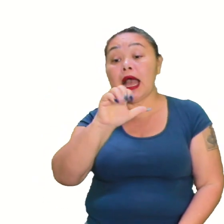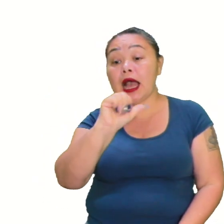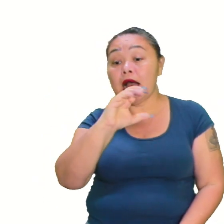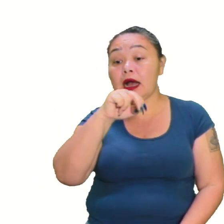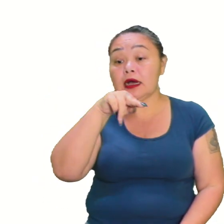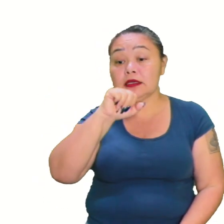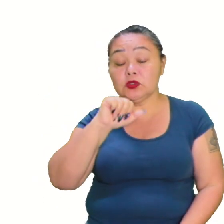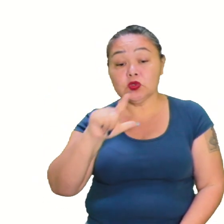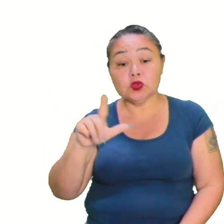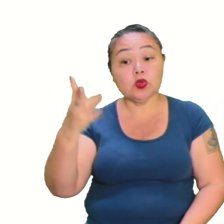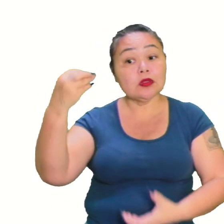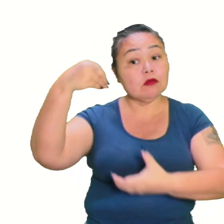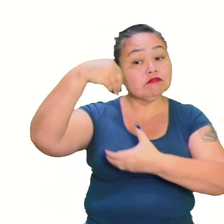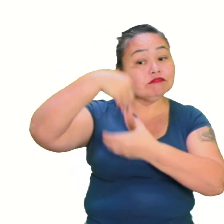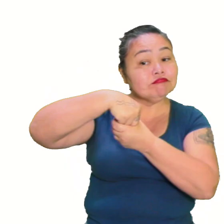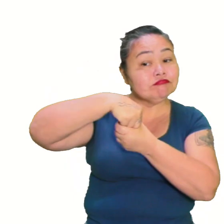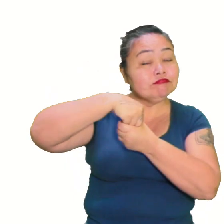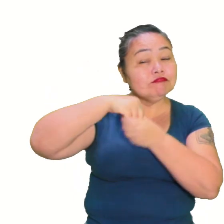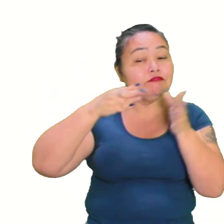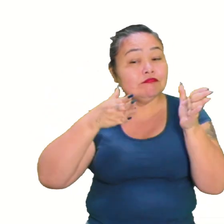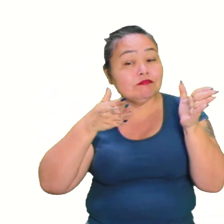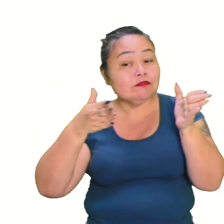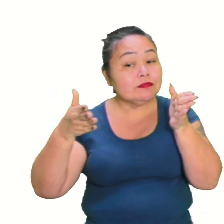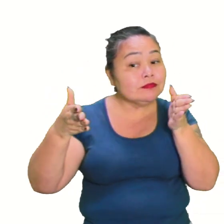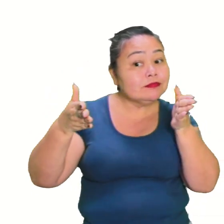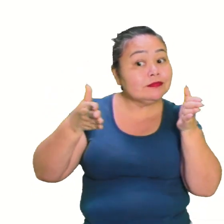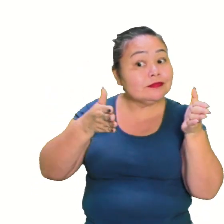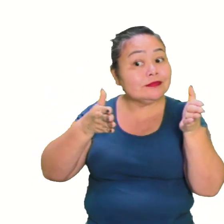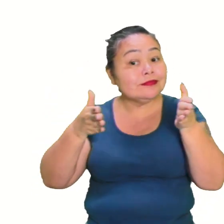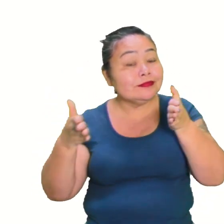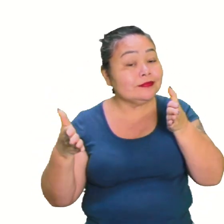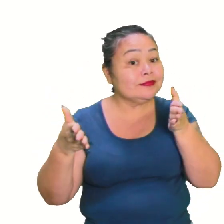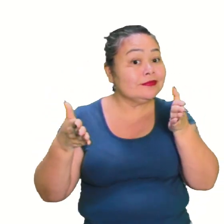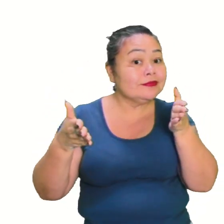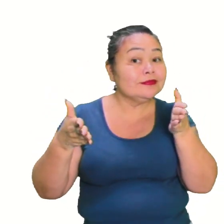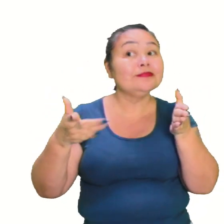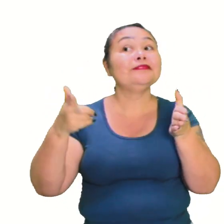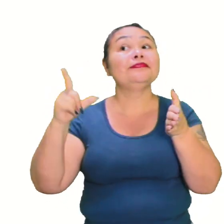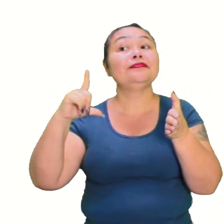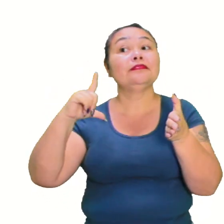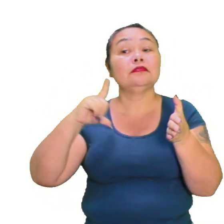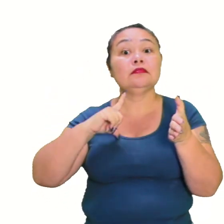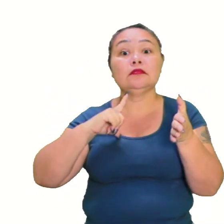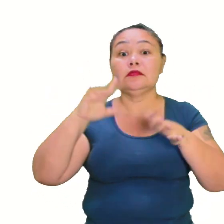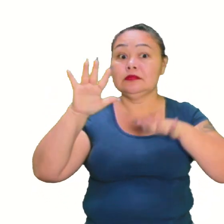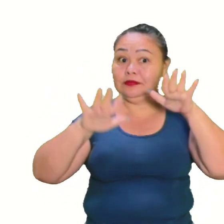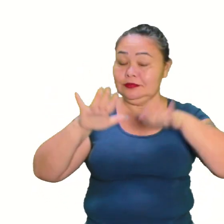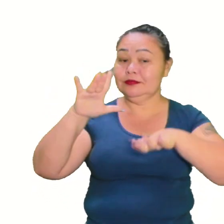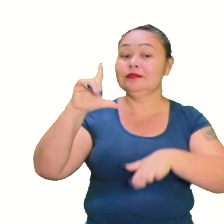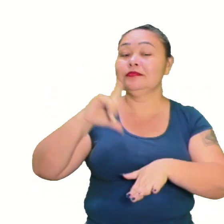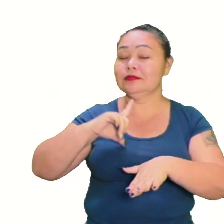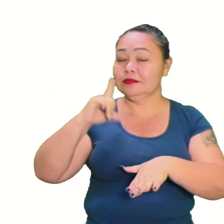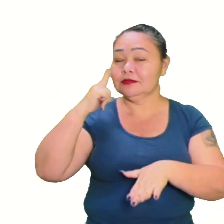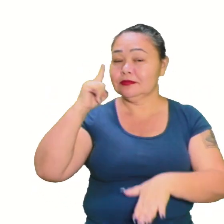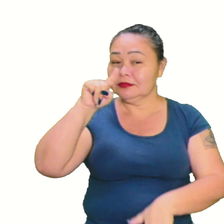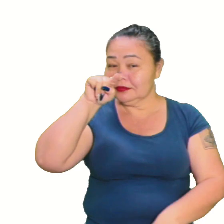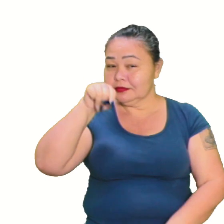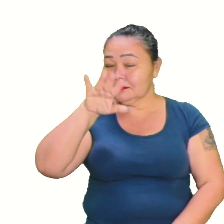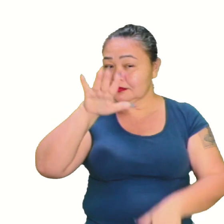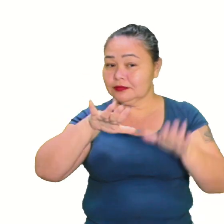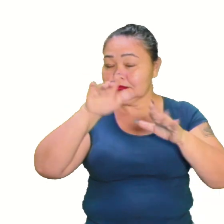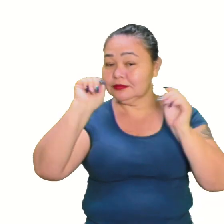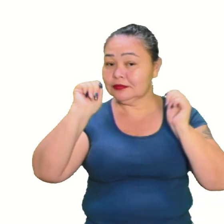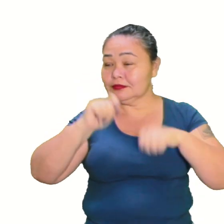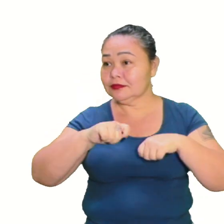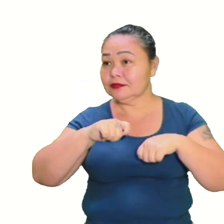racionais estão neste intervalo? Olha ali nós temos alguns, que daria para enumerar